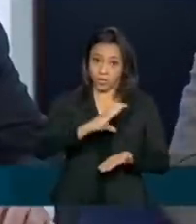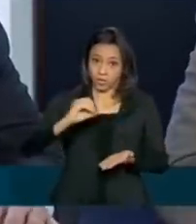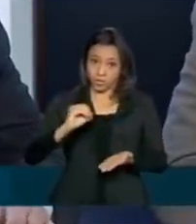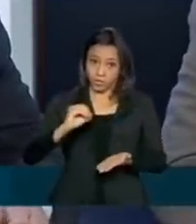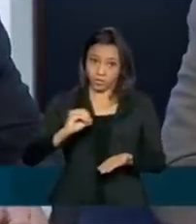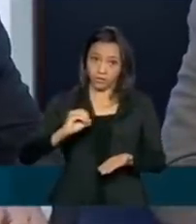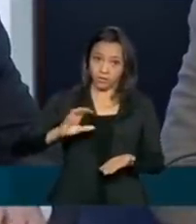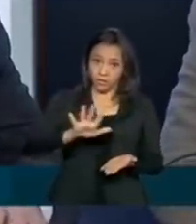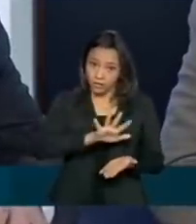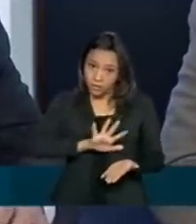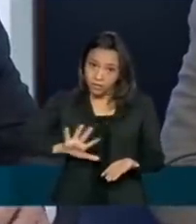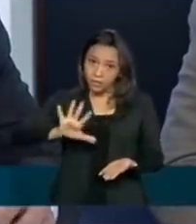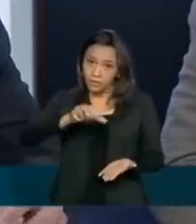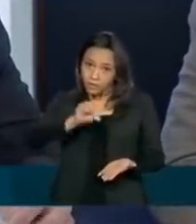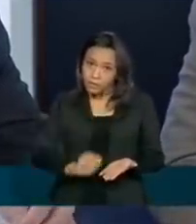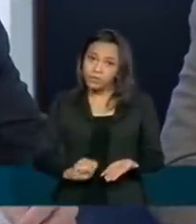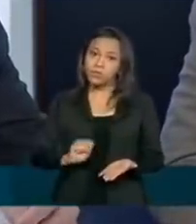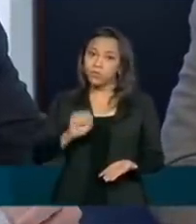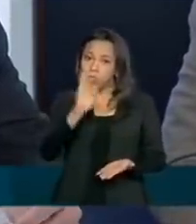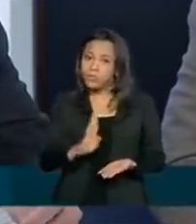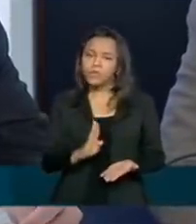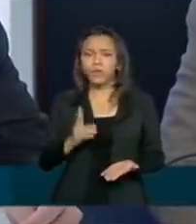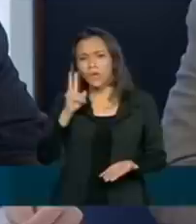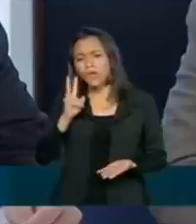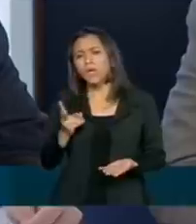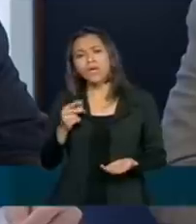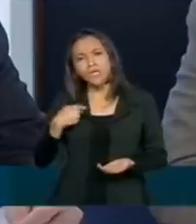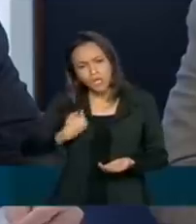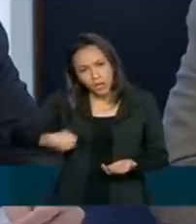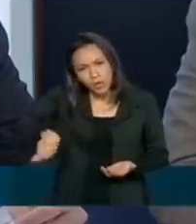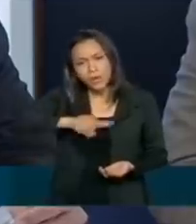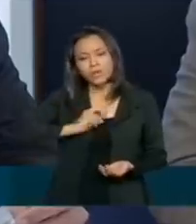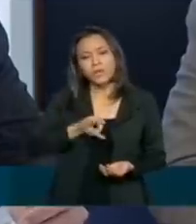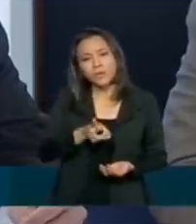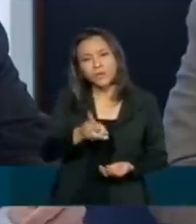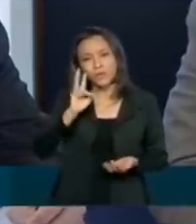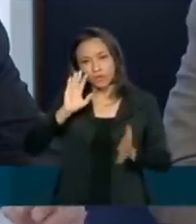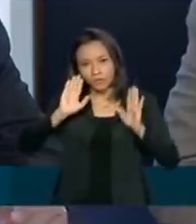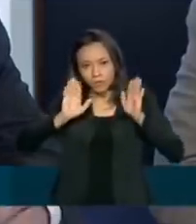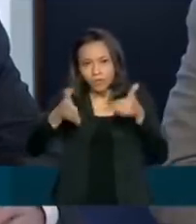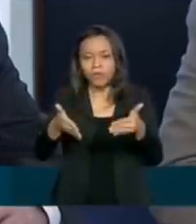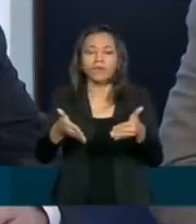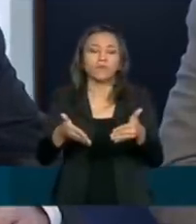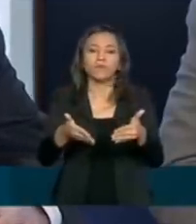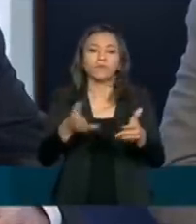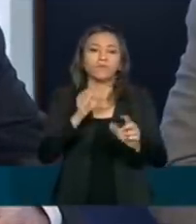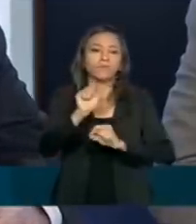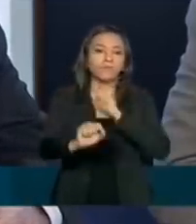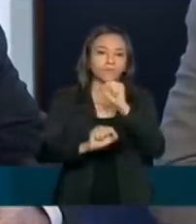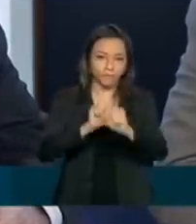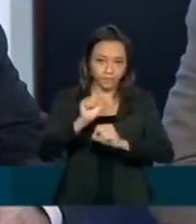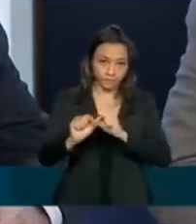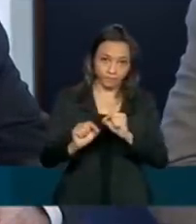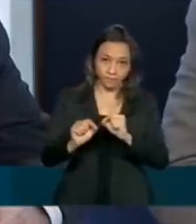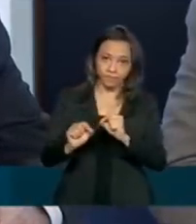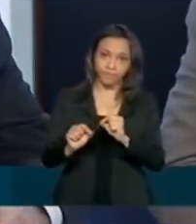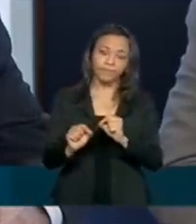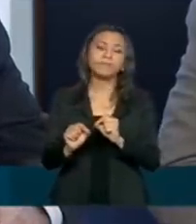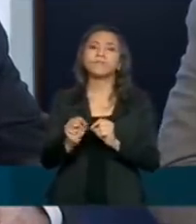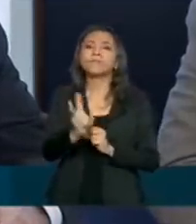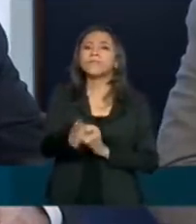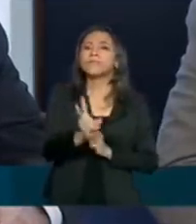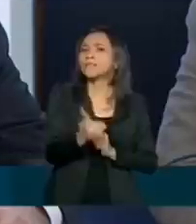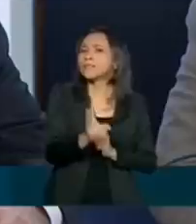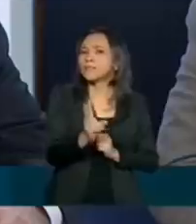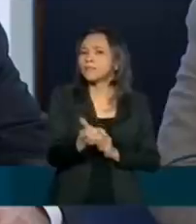seja realmente diferente e permita que a gente continue focado na manutenção do